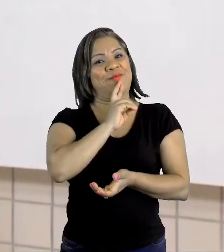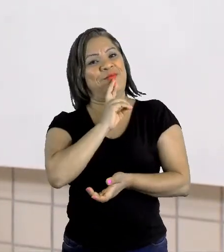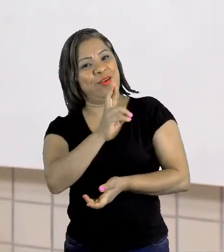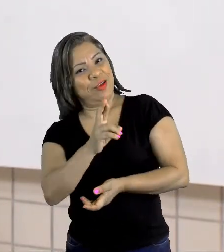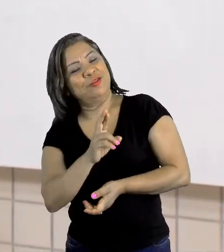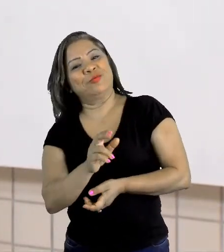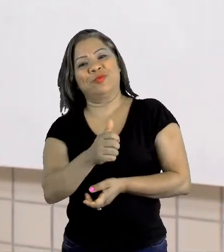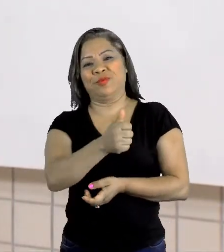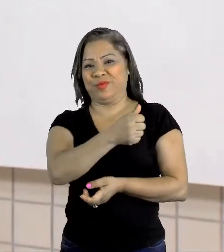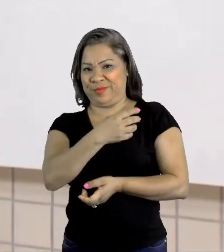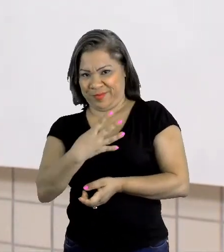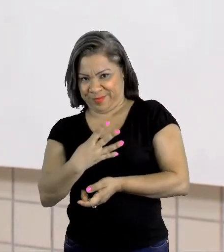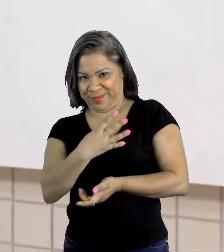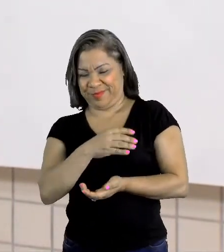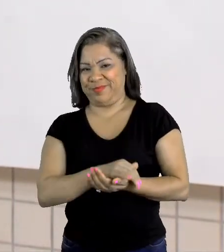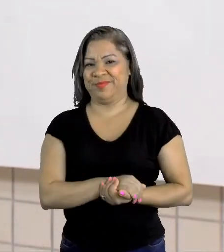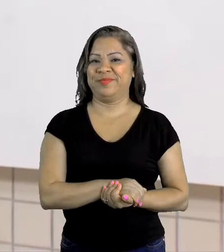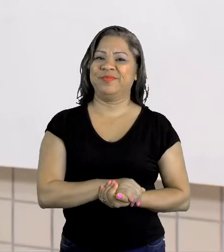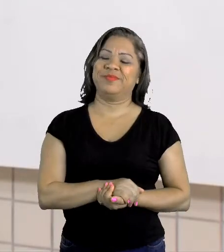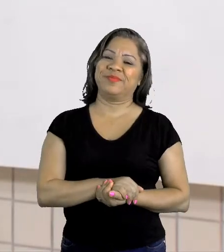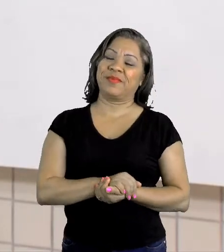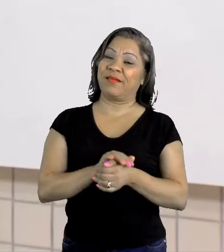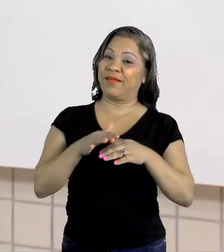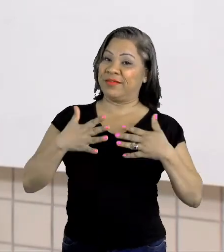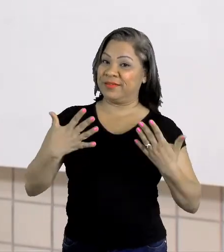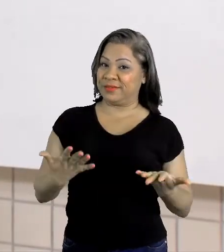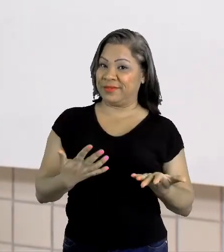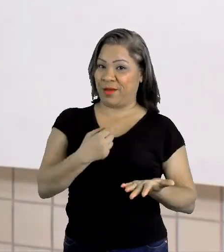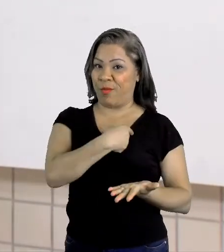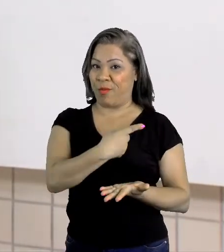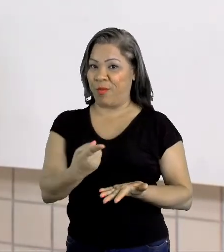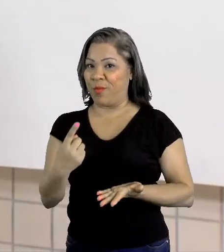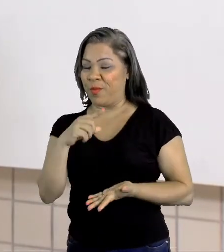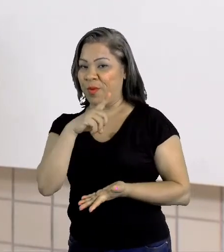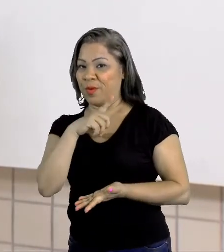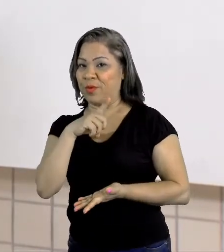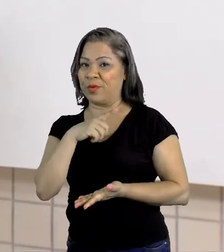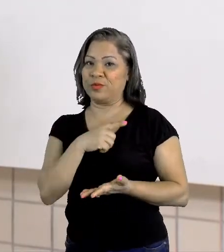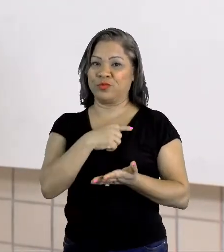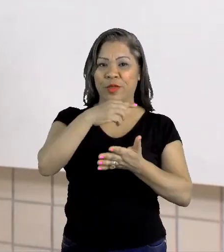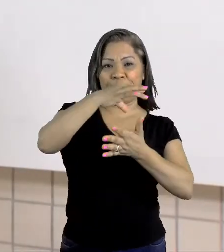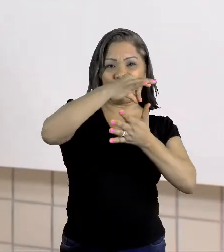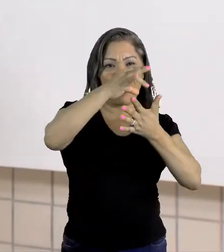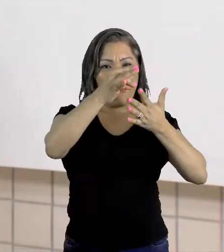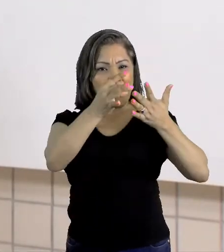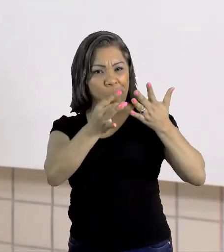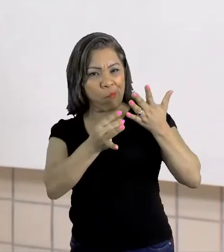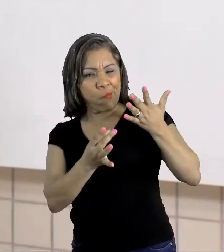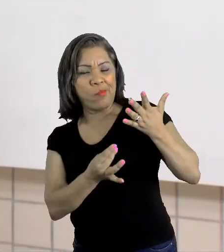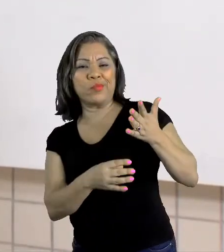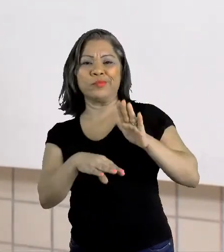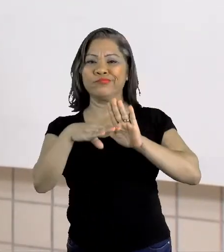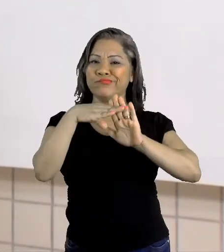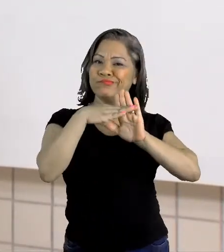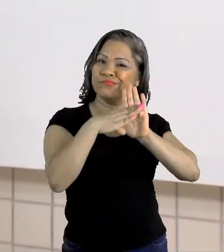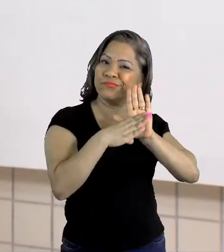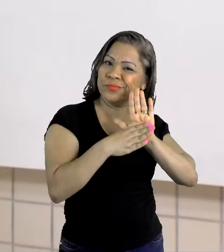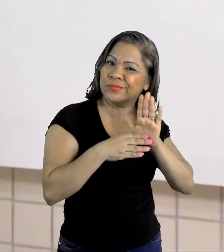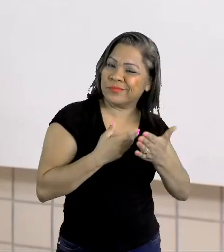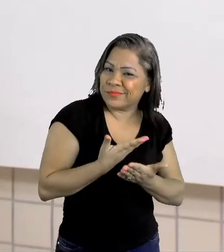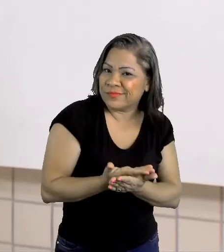14, tá certo? Então, nós temos aí todas essas questões hoje, dessa aula, para